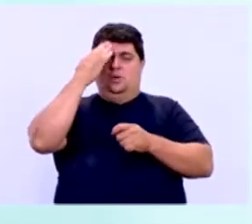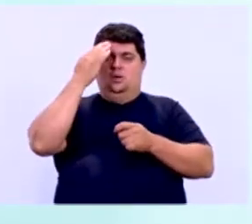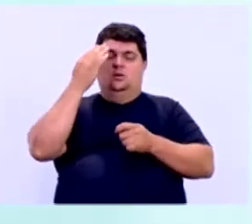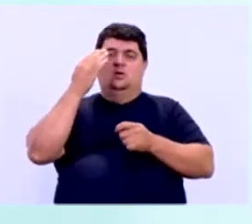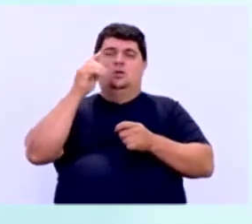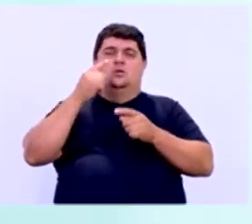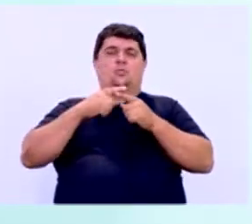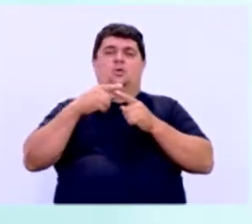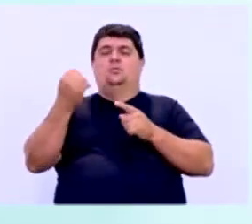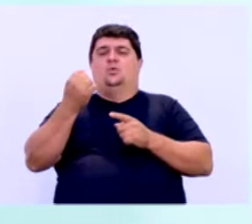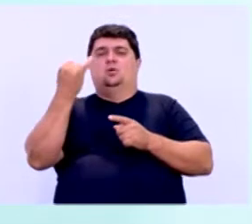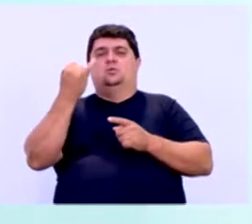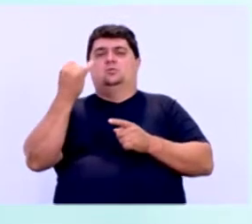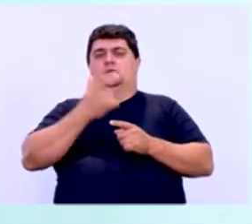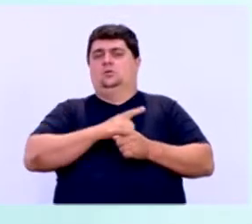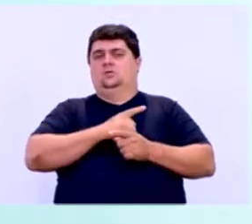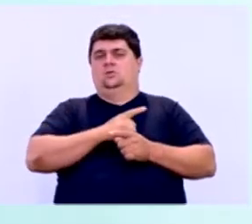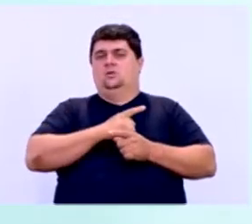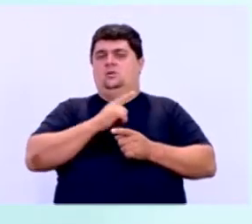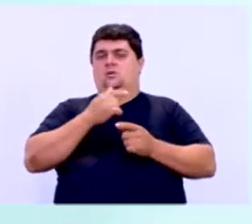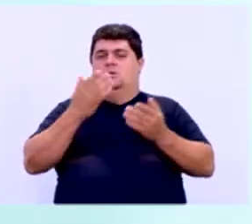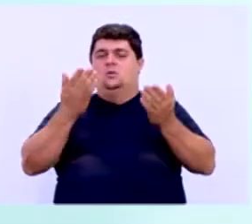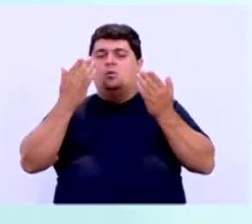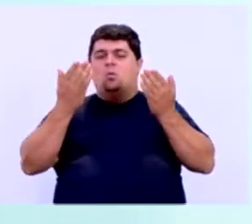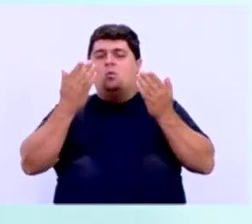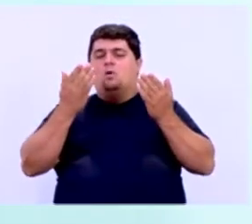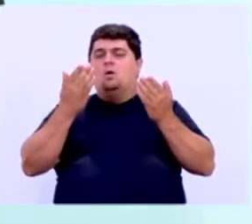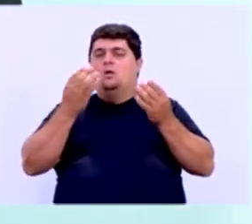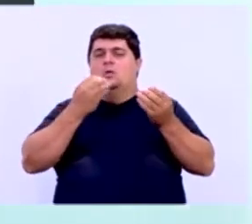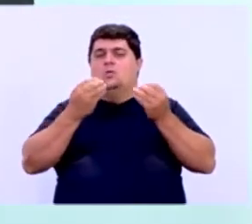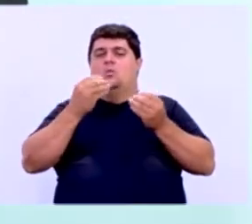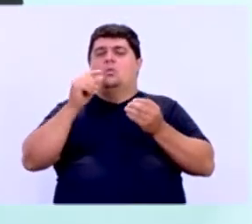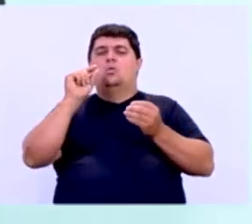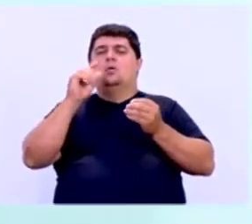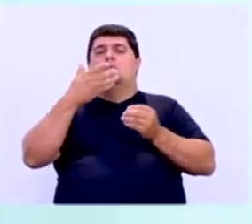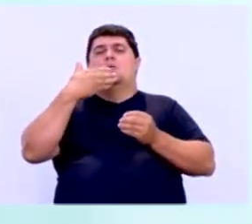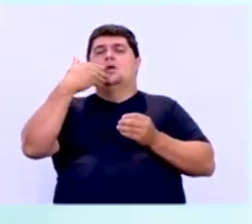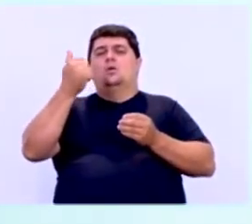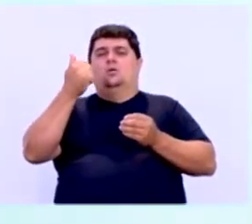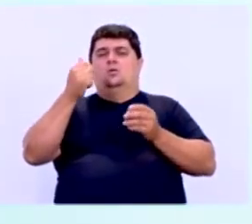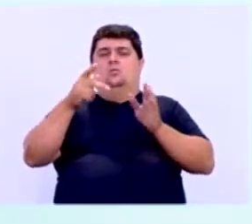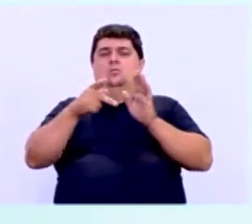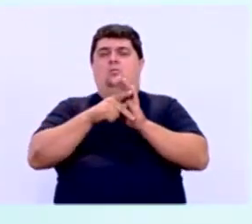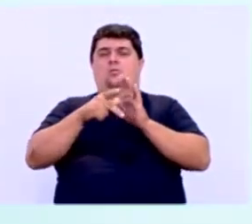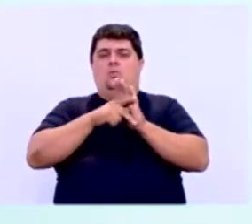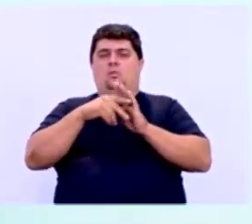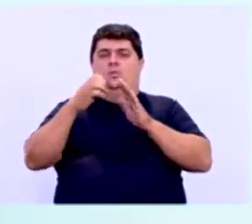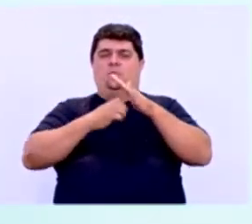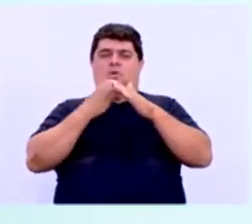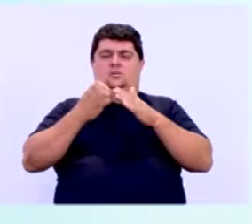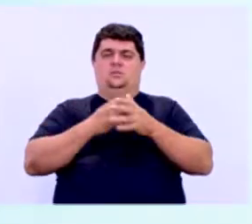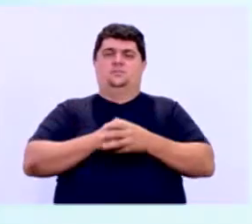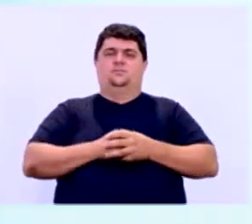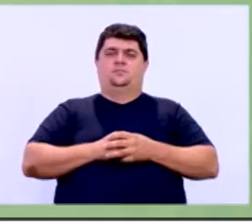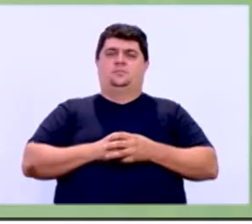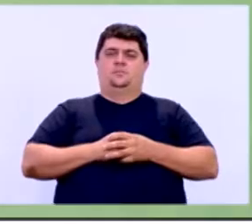financeiro, poder comparar e ver o que é melhor para a organização, para a empresa,